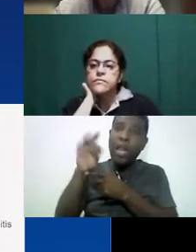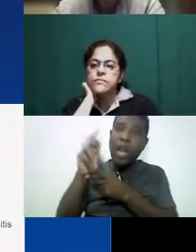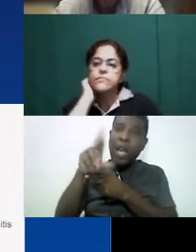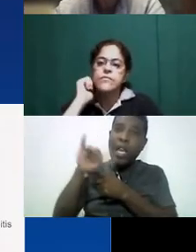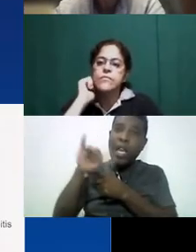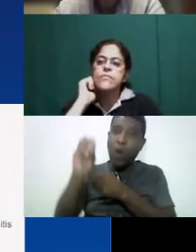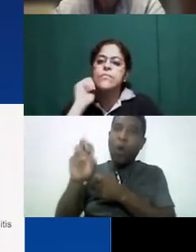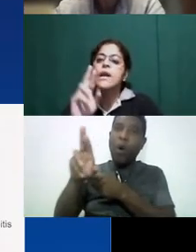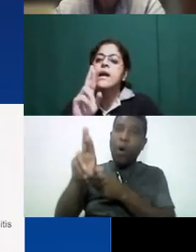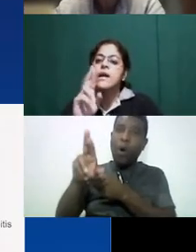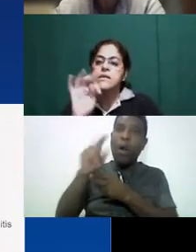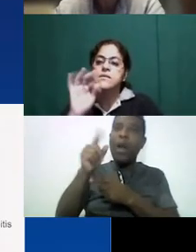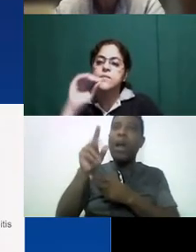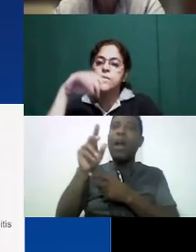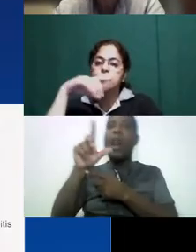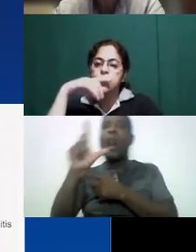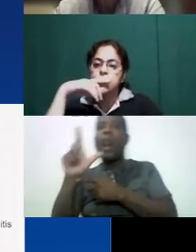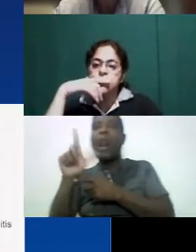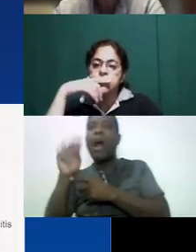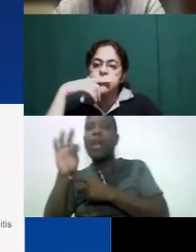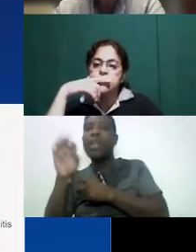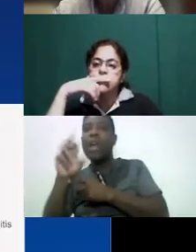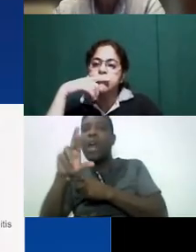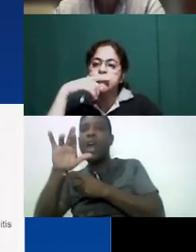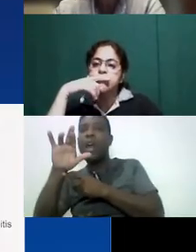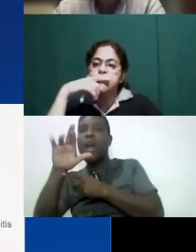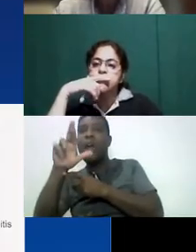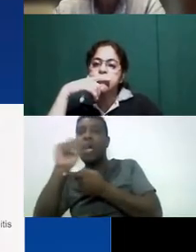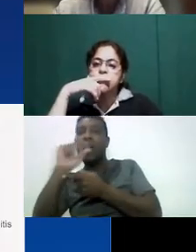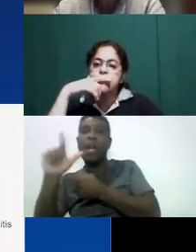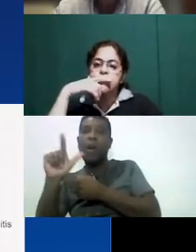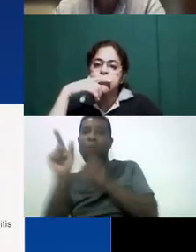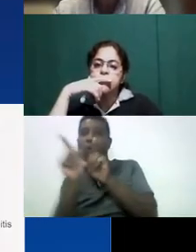reto da cabeça. Então, tem o reto anterior e o reto lateral.